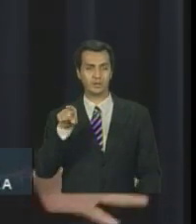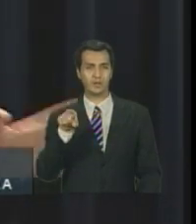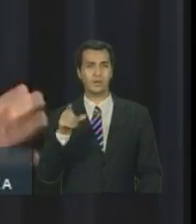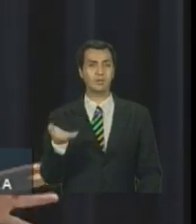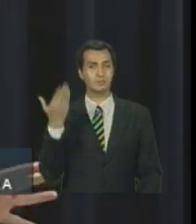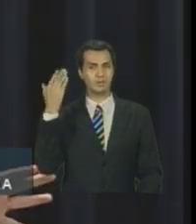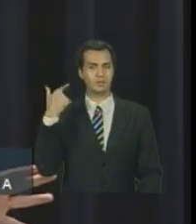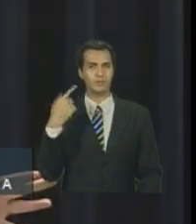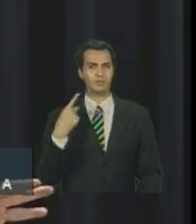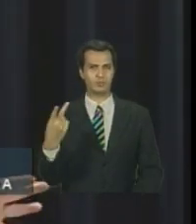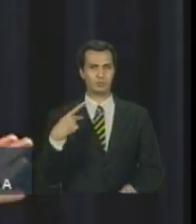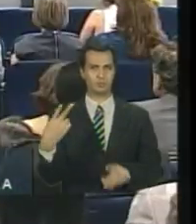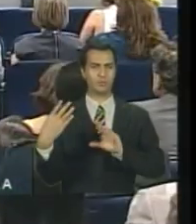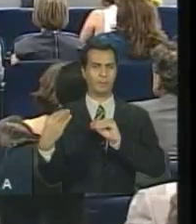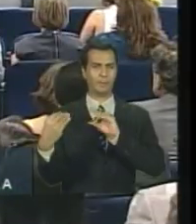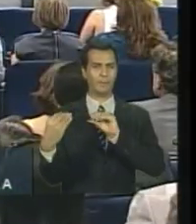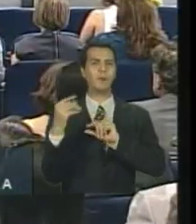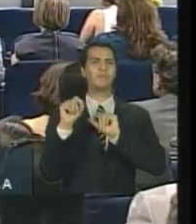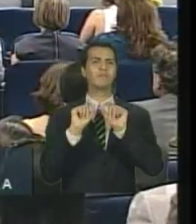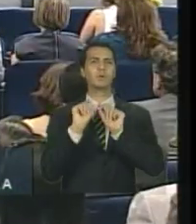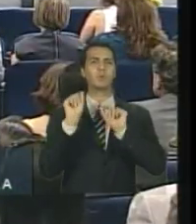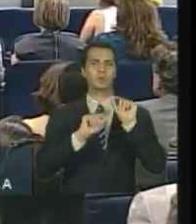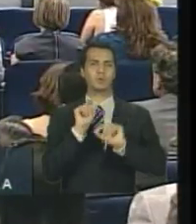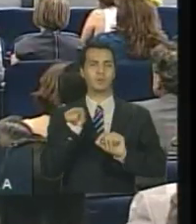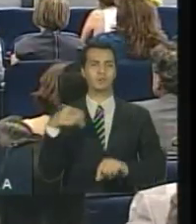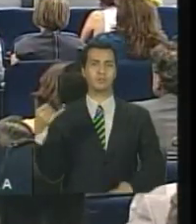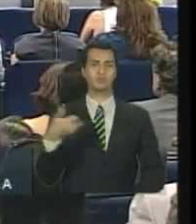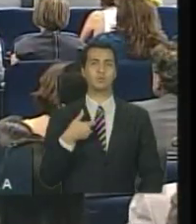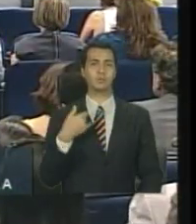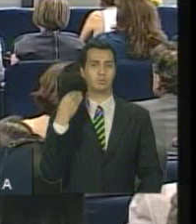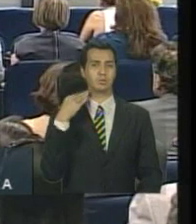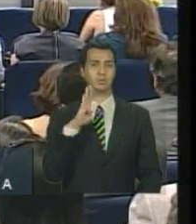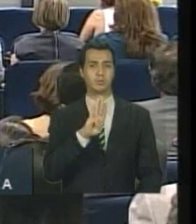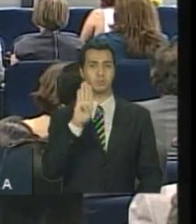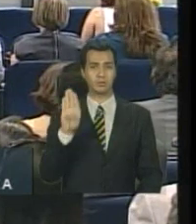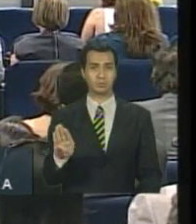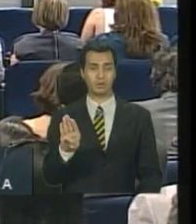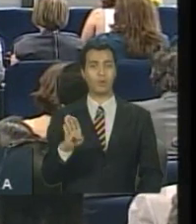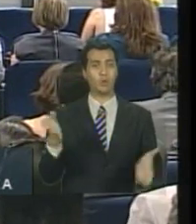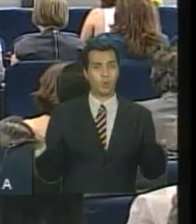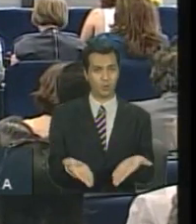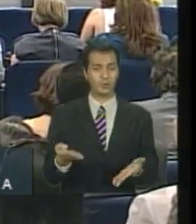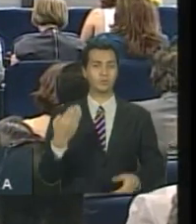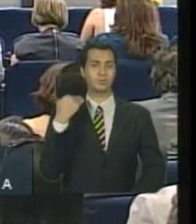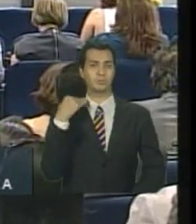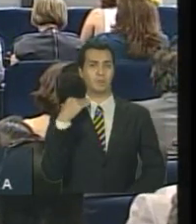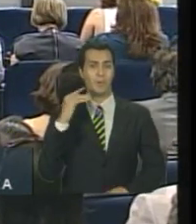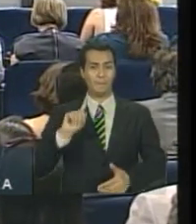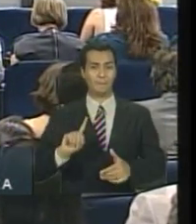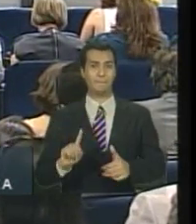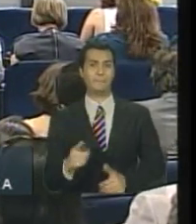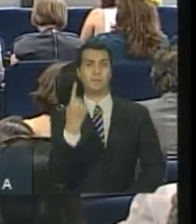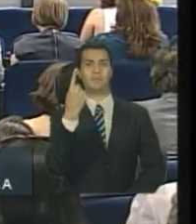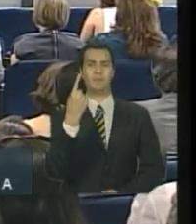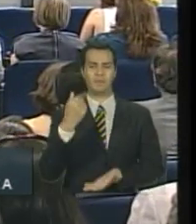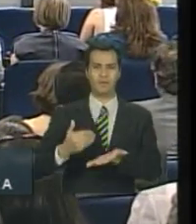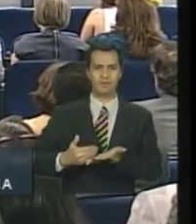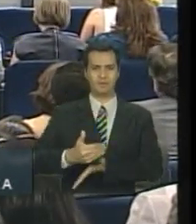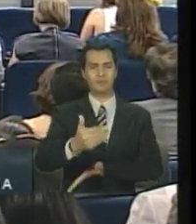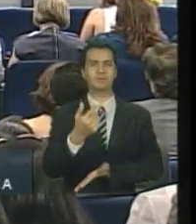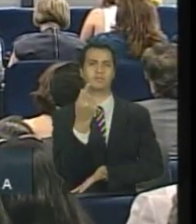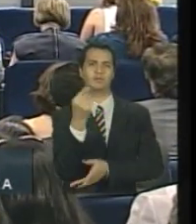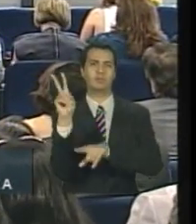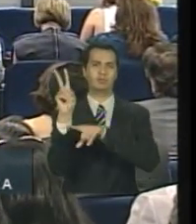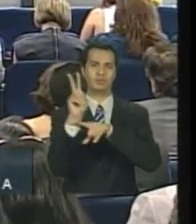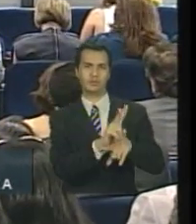vou dizer de público, de que o Banco do Brasil é não apenas a instituição que hoje dá o primeiro passo em relação à utilização